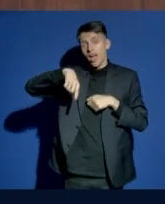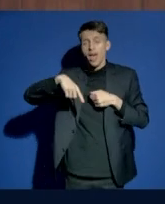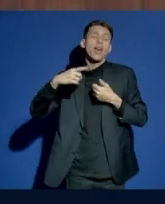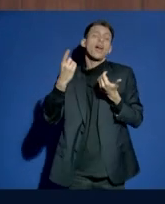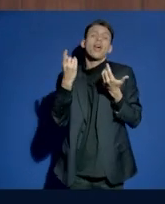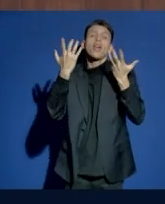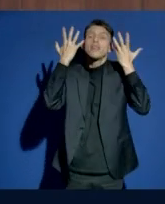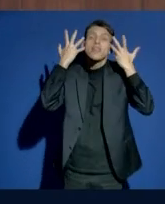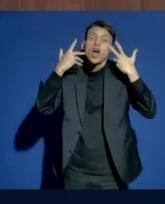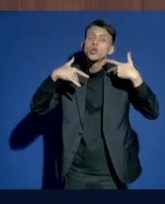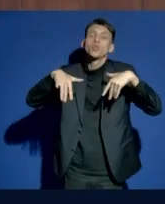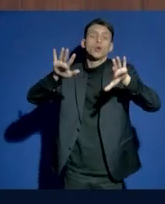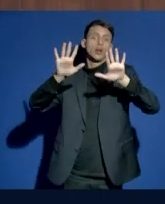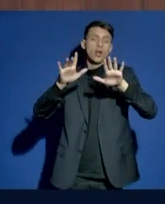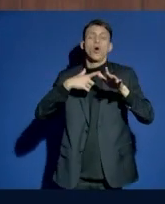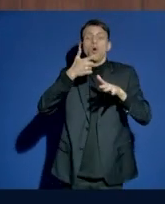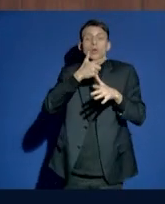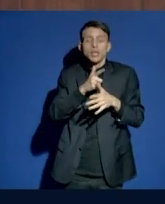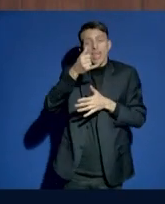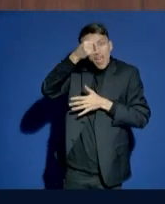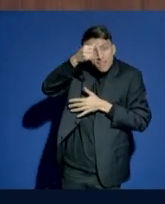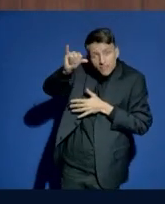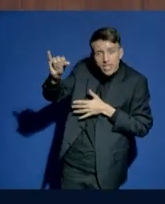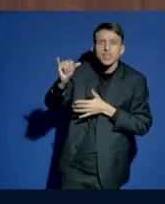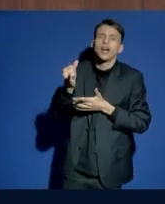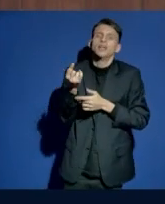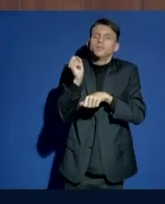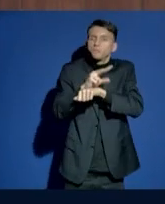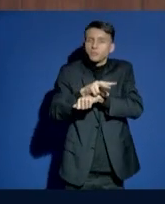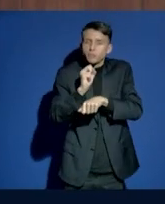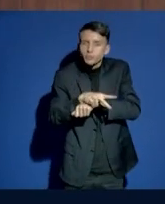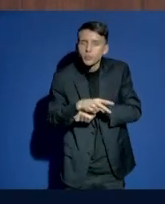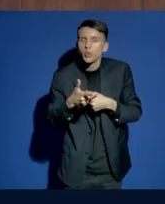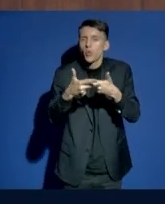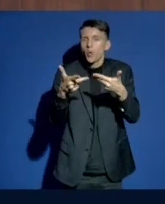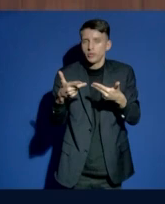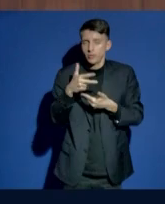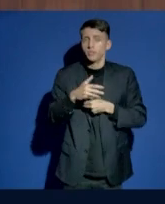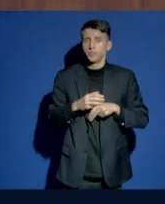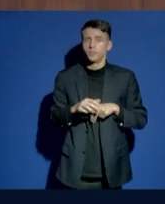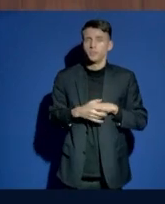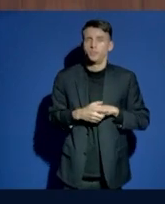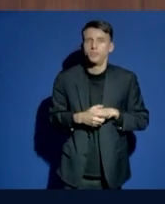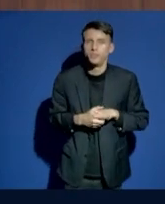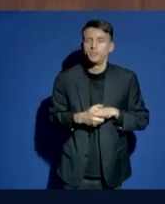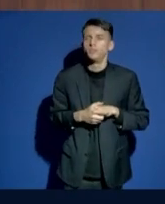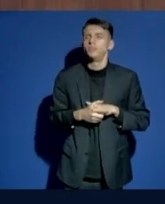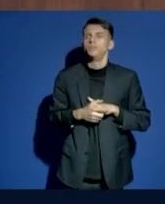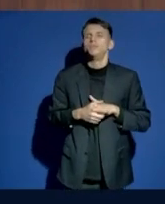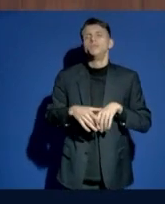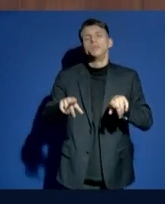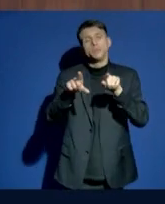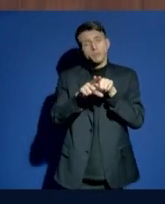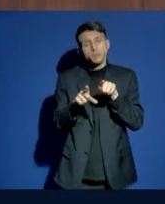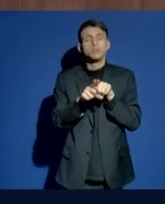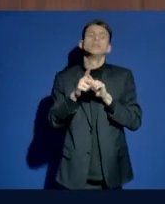naturais que fazem os controles das pragas. Então, a gente, resumidamente, poderia considerar esses